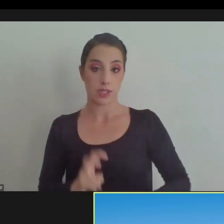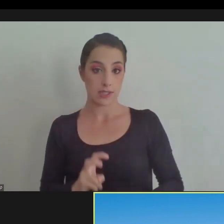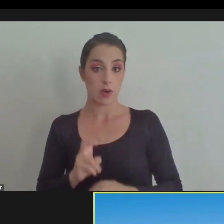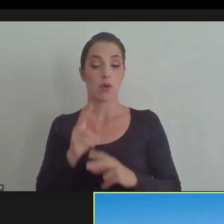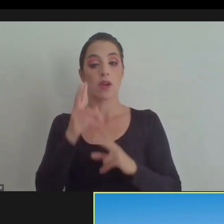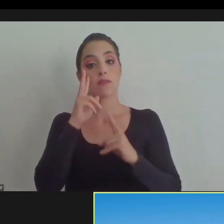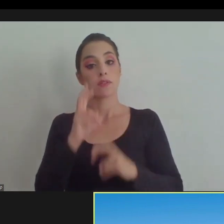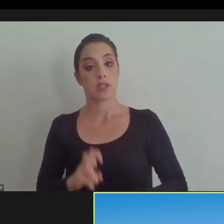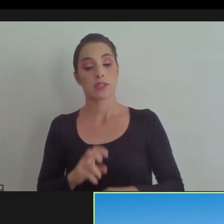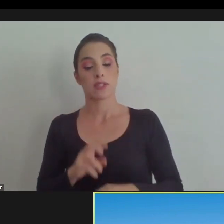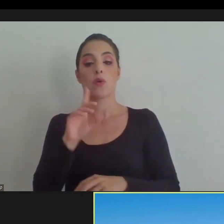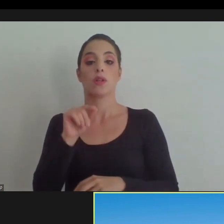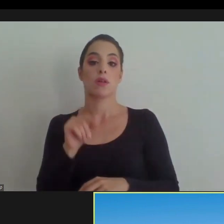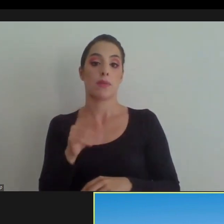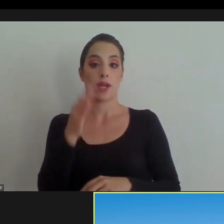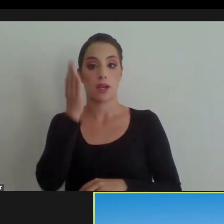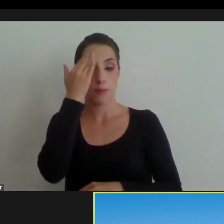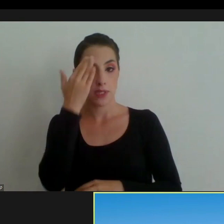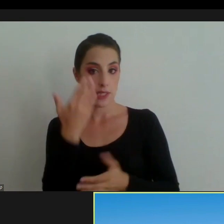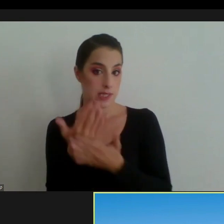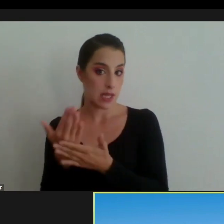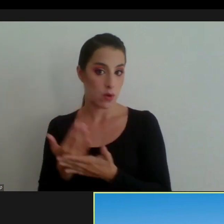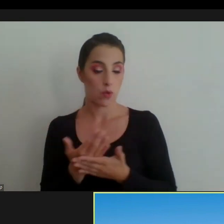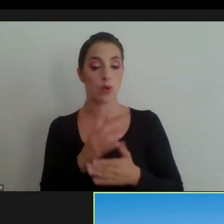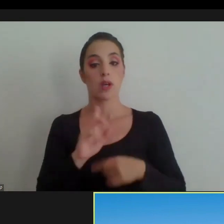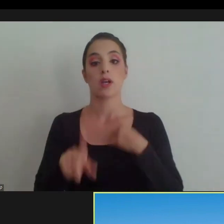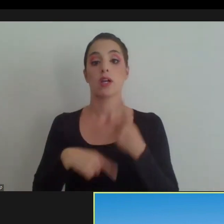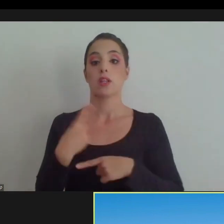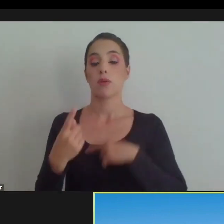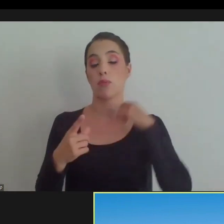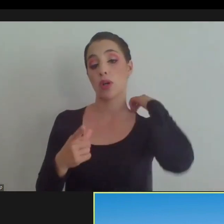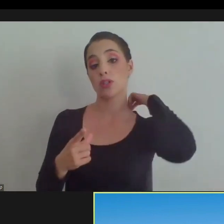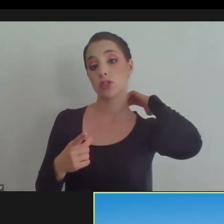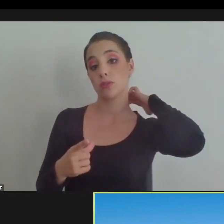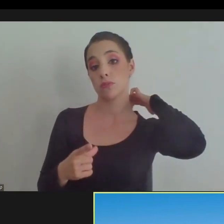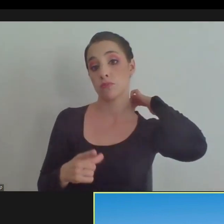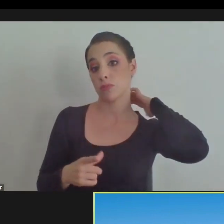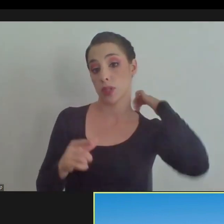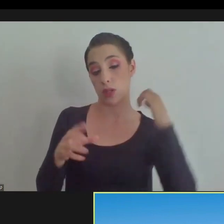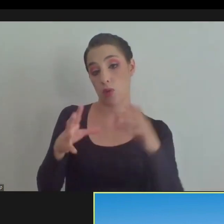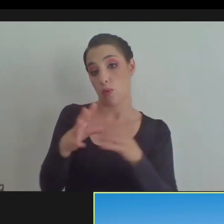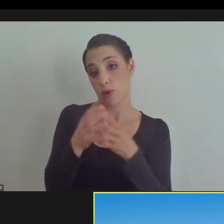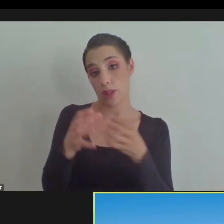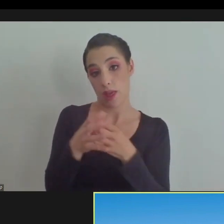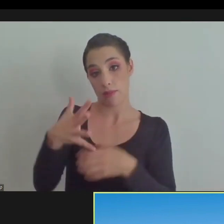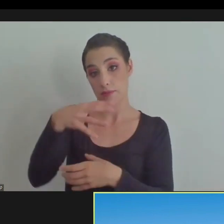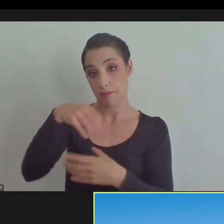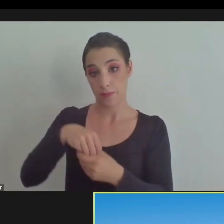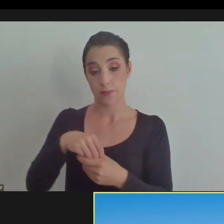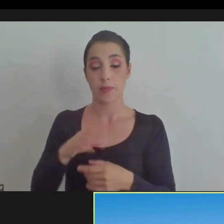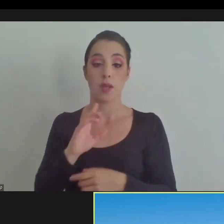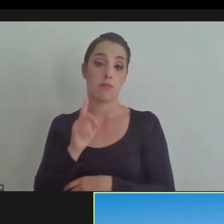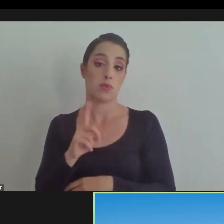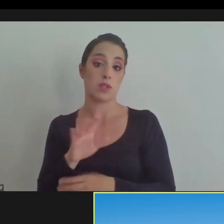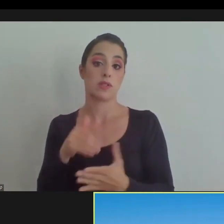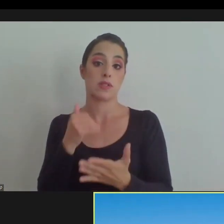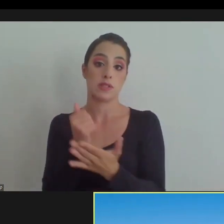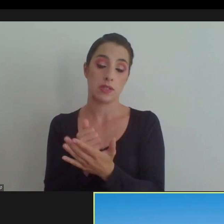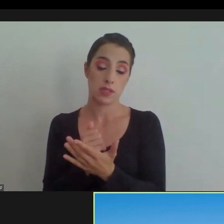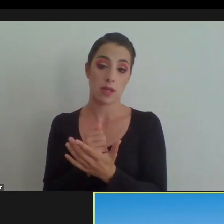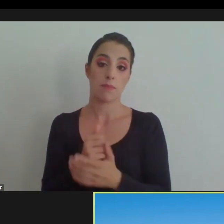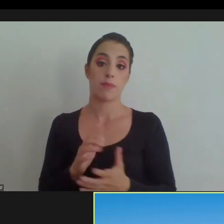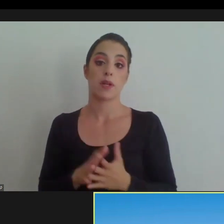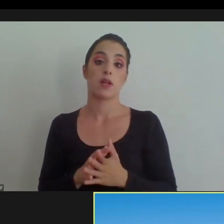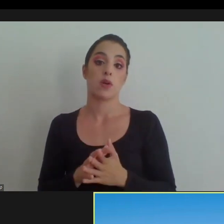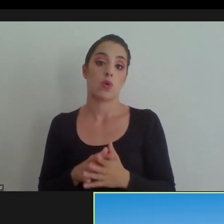foco em capacitação e depois no envolvimento da comunidade. E por isso, sempre com champions académicos para